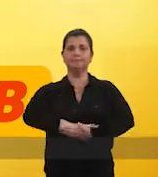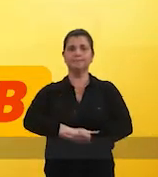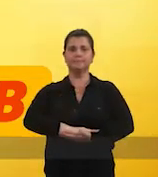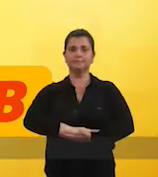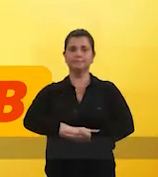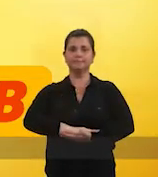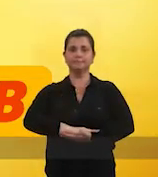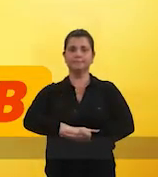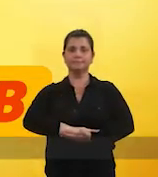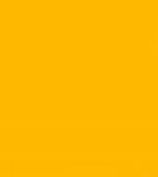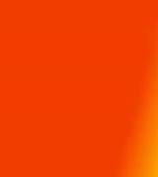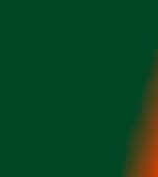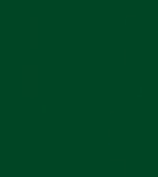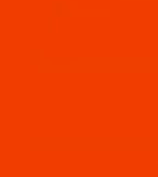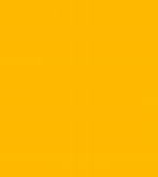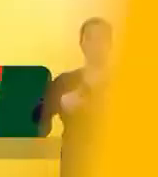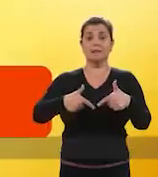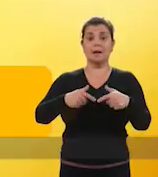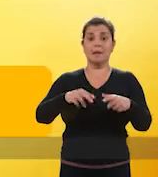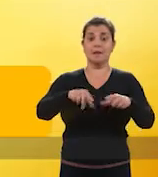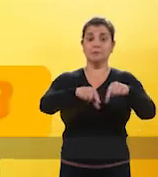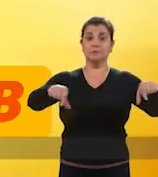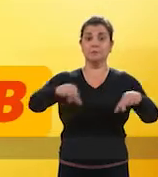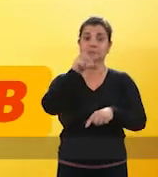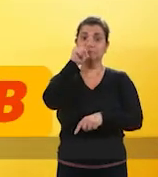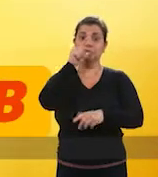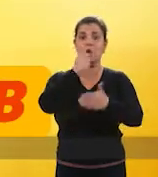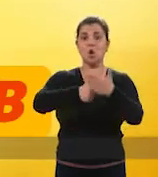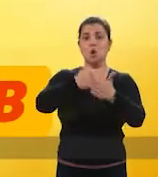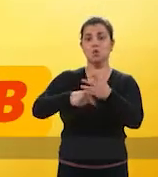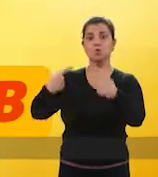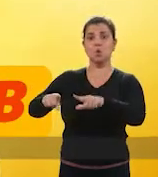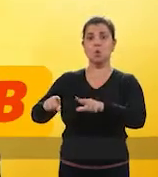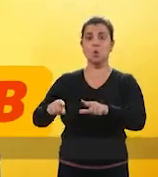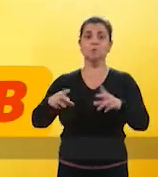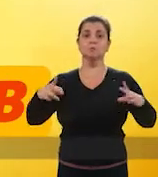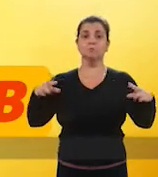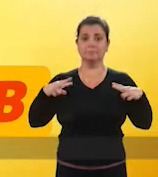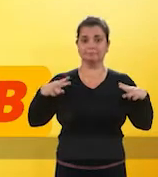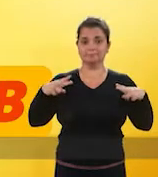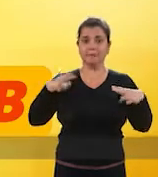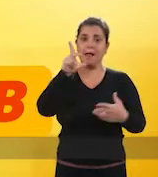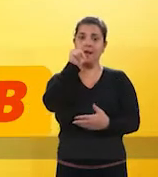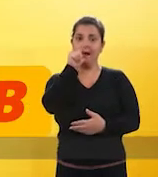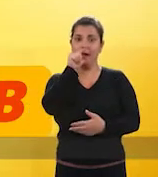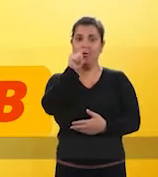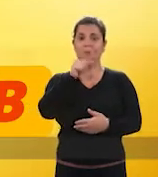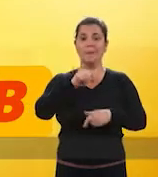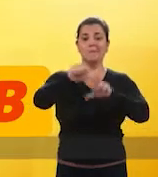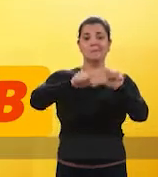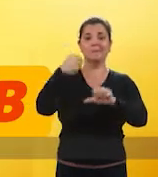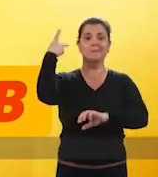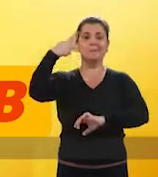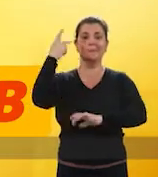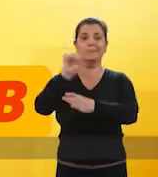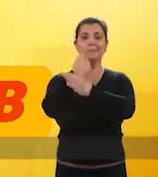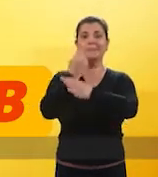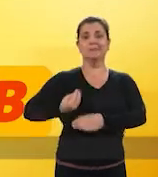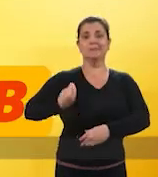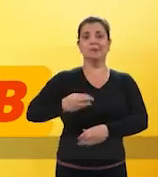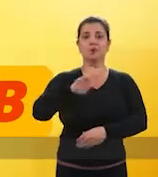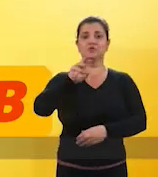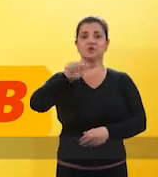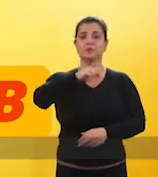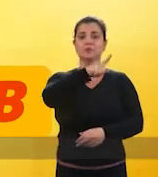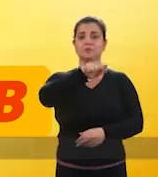40882 trabalho na área do saneamento luto contra a privatização da água para mudar a política